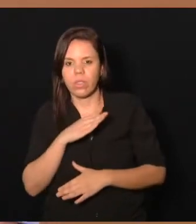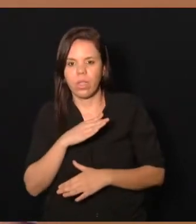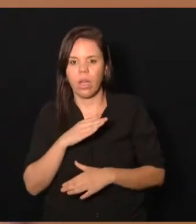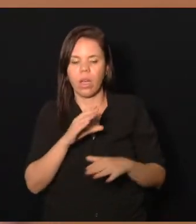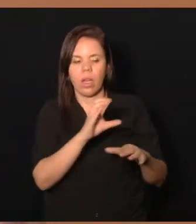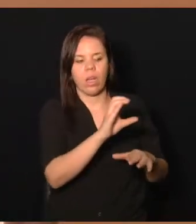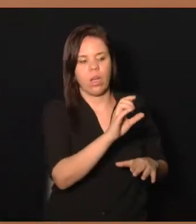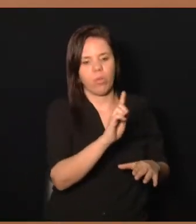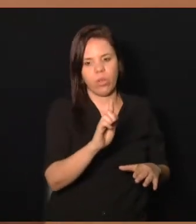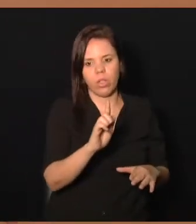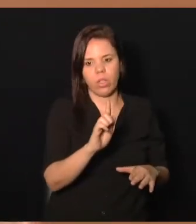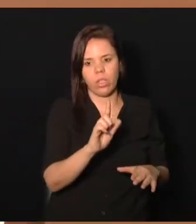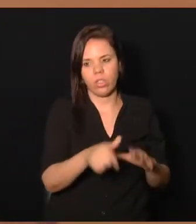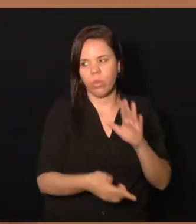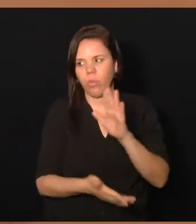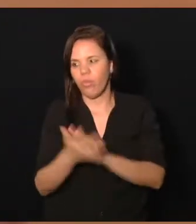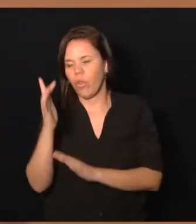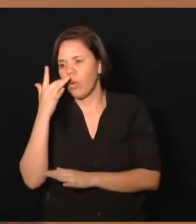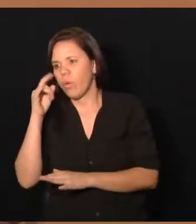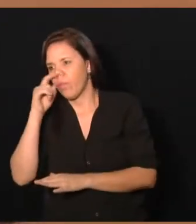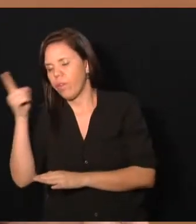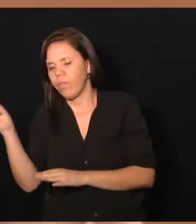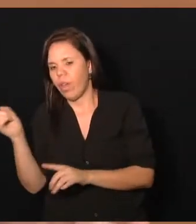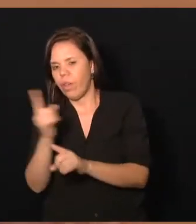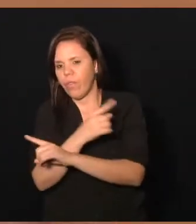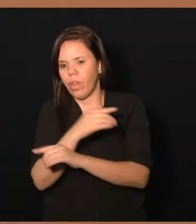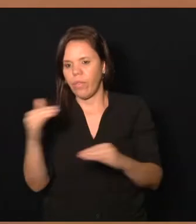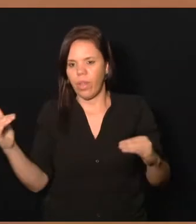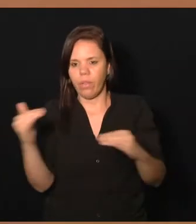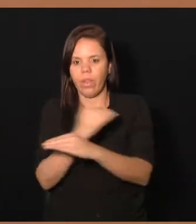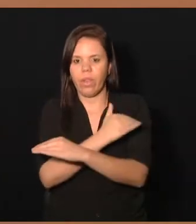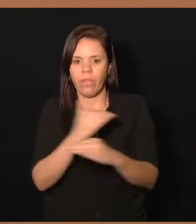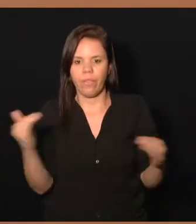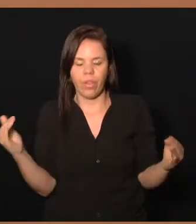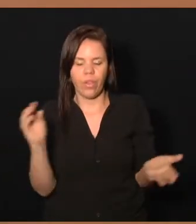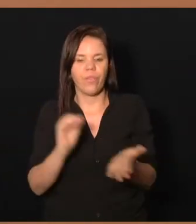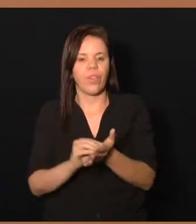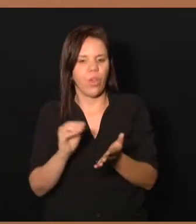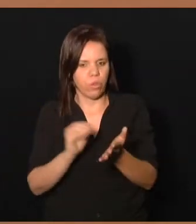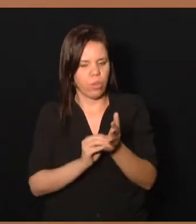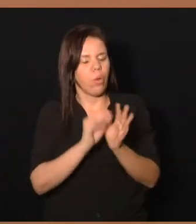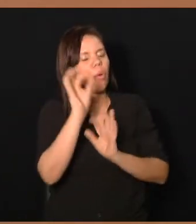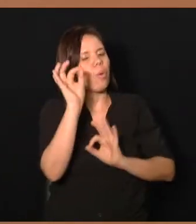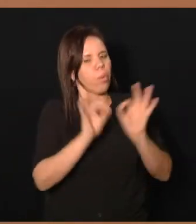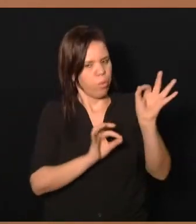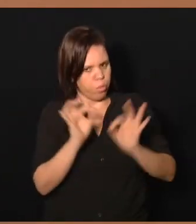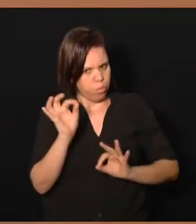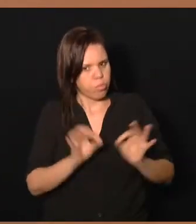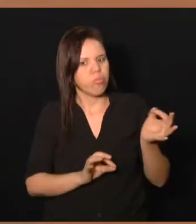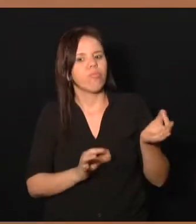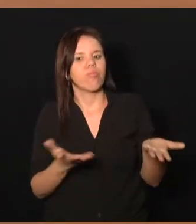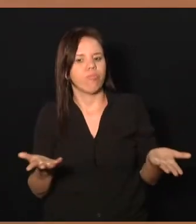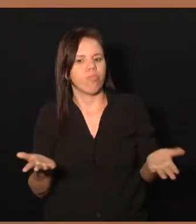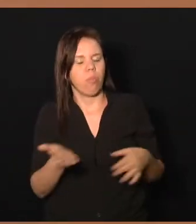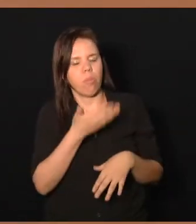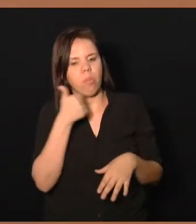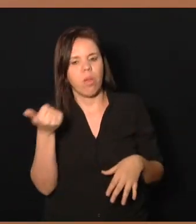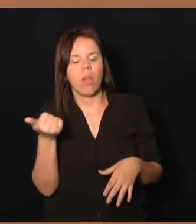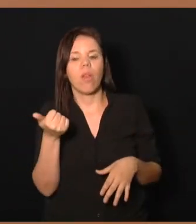Grande ou vai para o Campo Grande, quem vem do Ouro Verde ou quem vai para o Ouro Verde. Faltou um planejamento melhor para